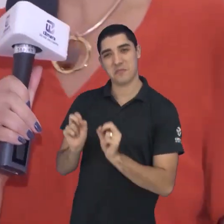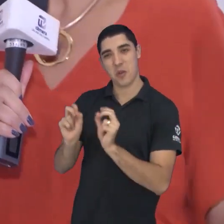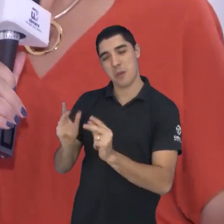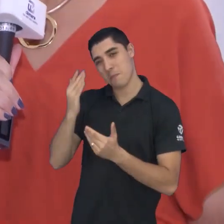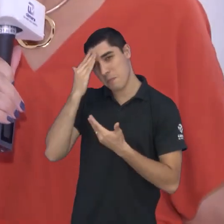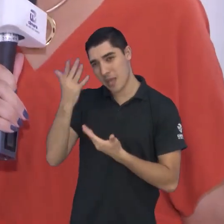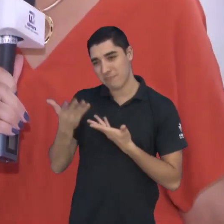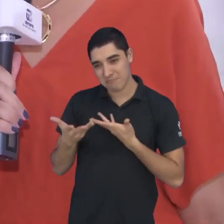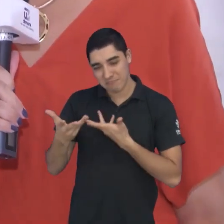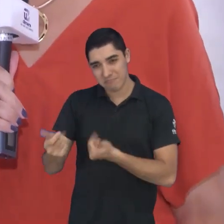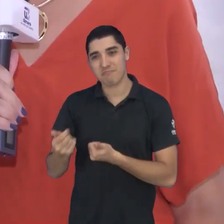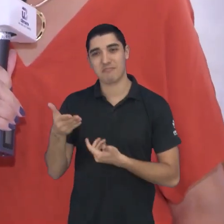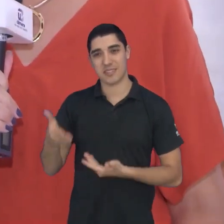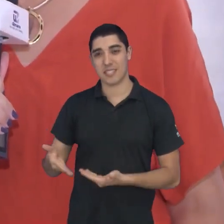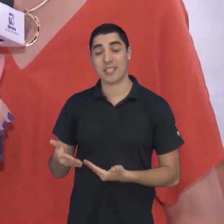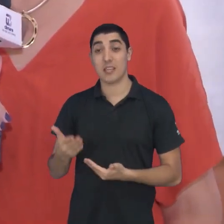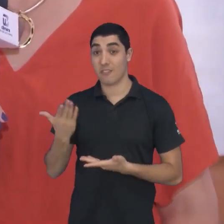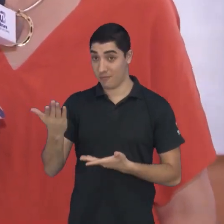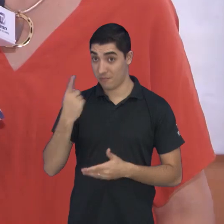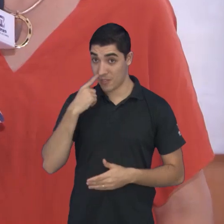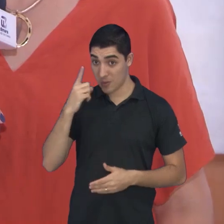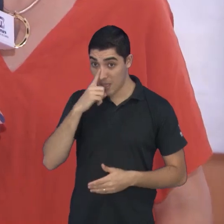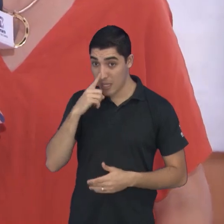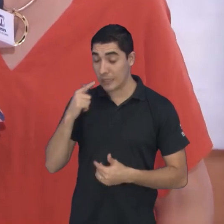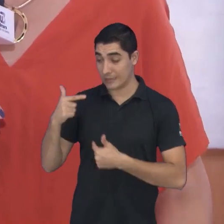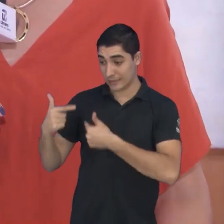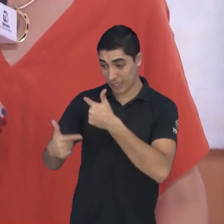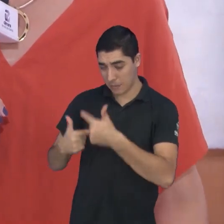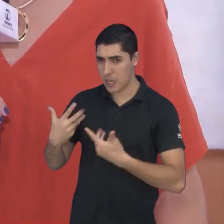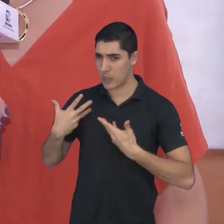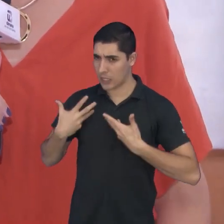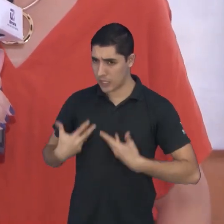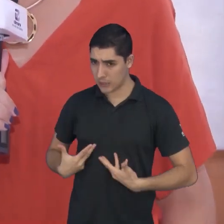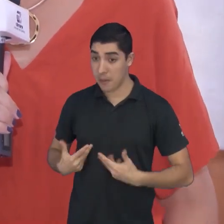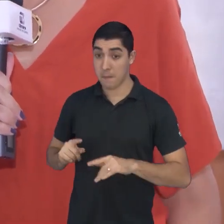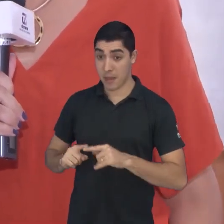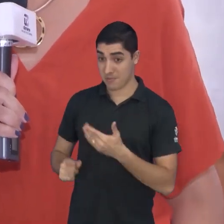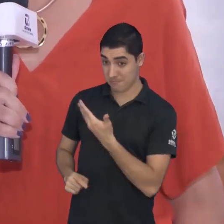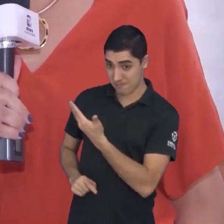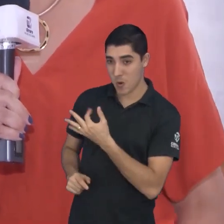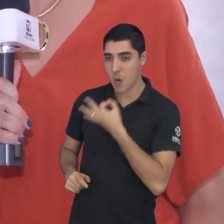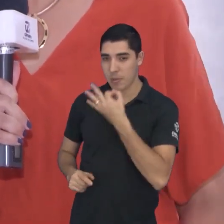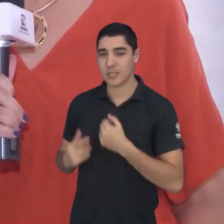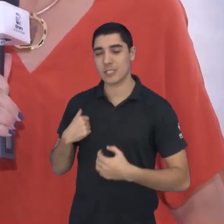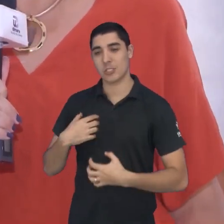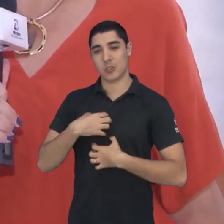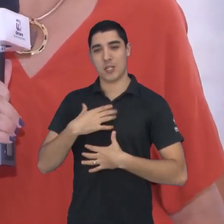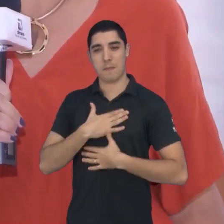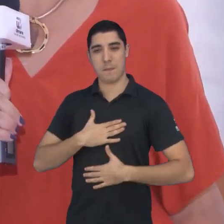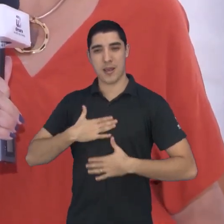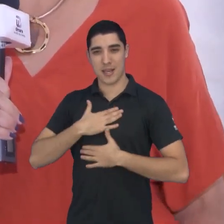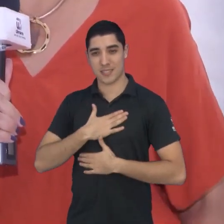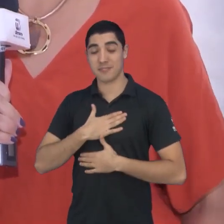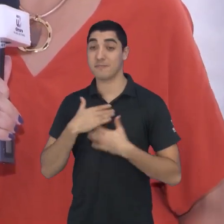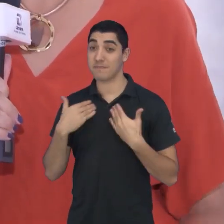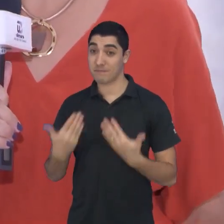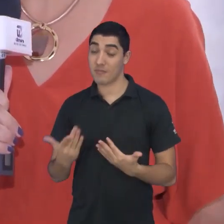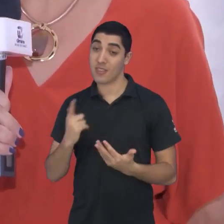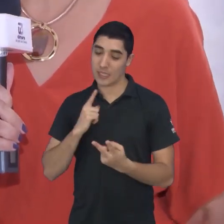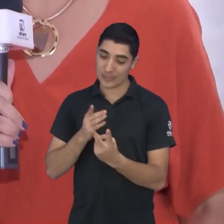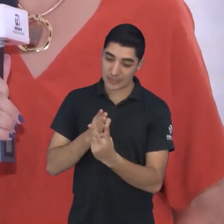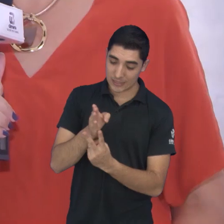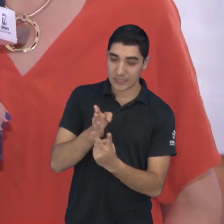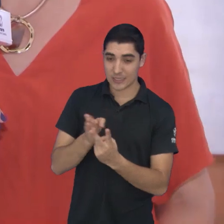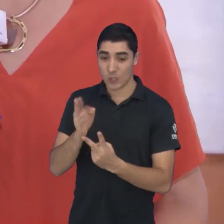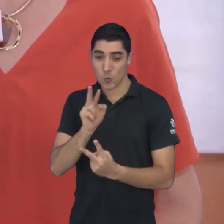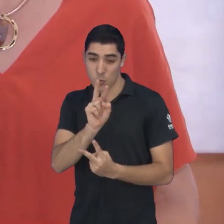sua casa. Dani, serviço cansativo, mas segundo a Michele, prazeroso, né? Aí é uma via de mão dupla. A gente cuida,